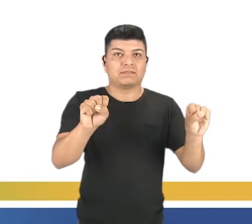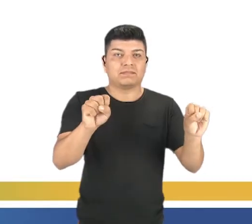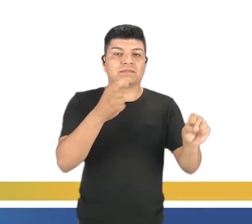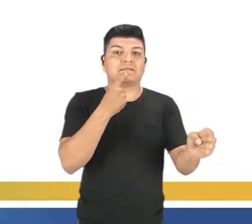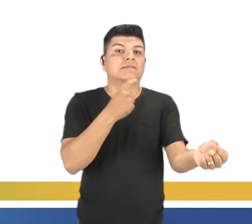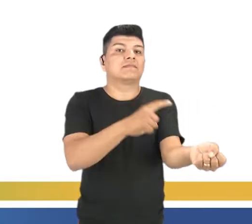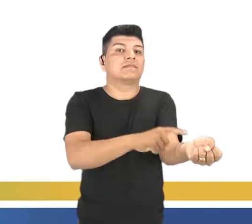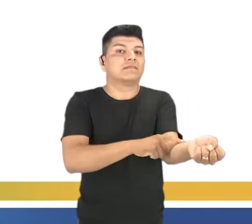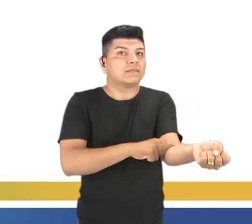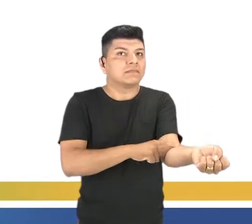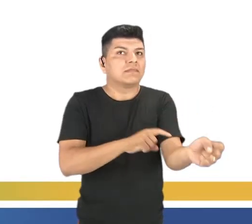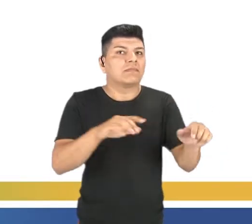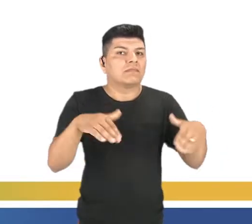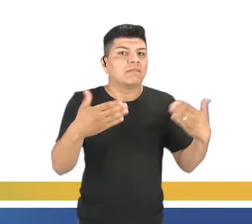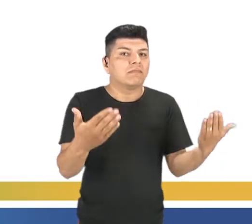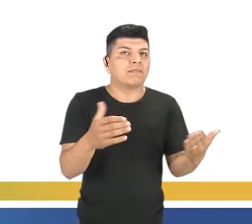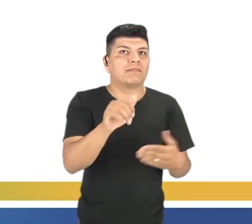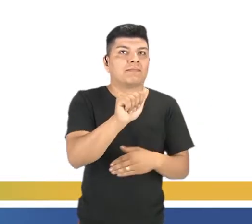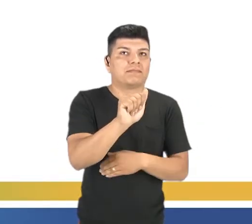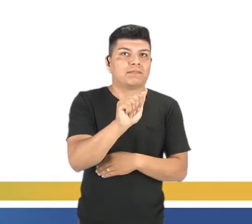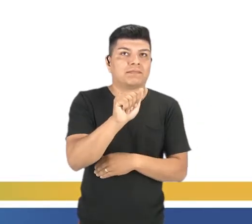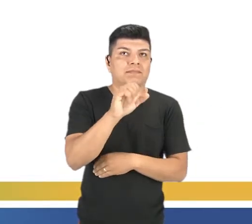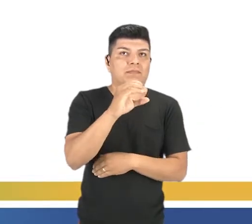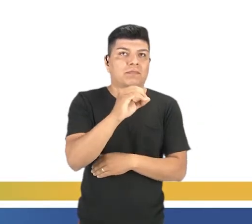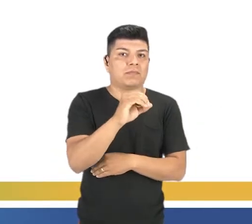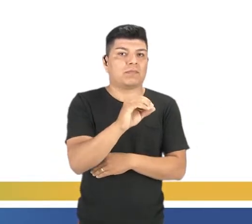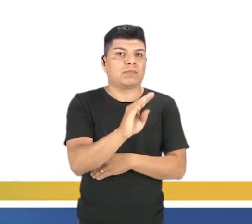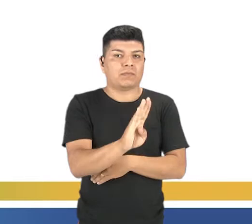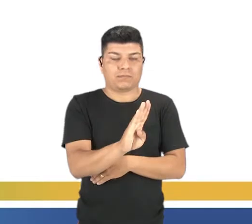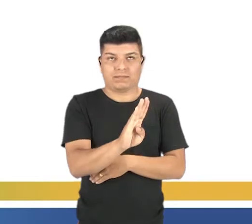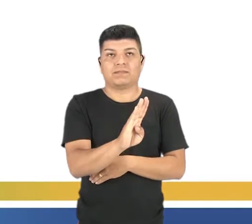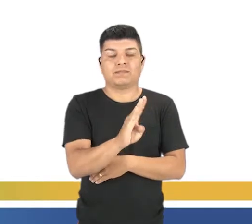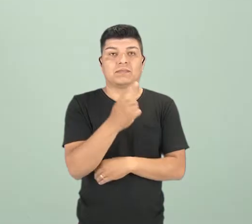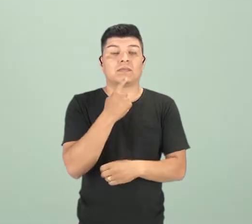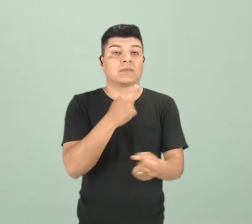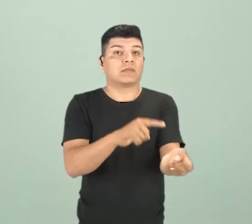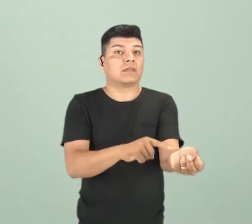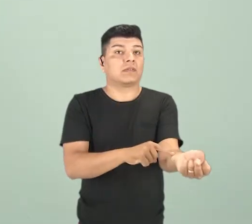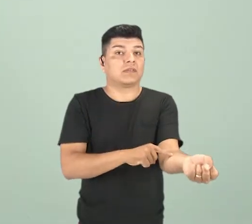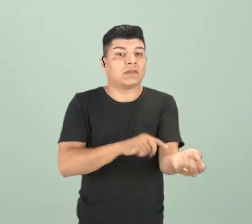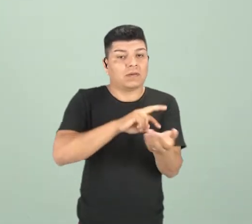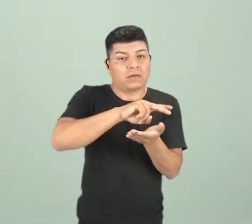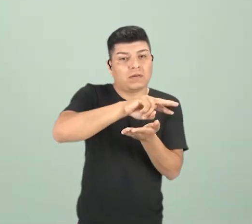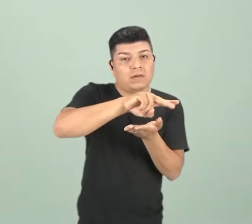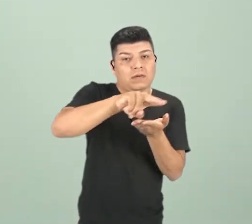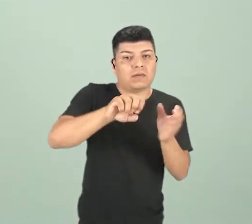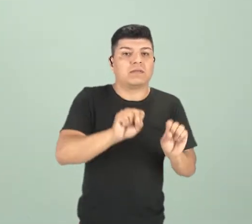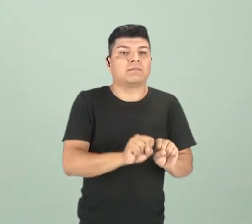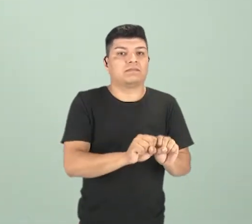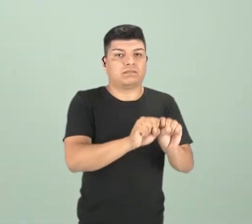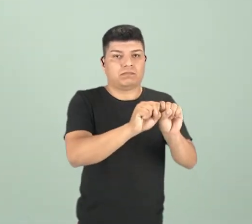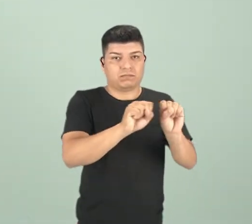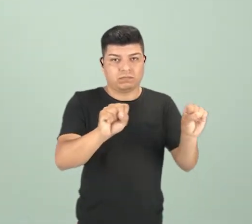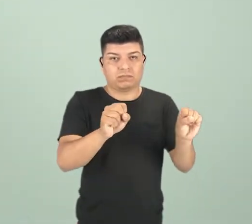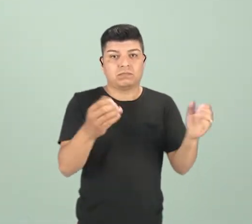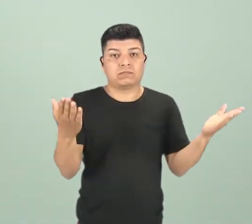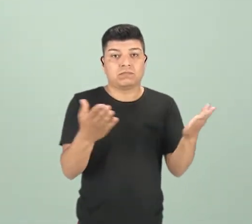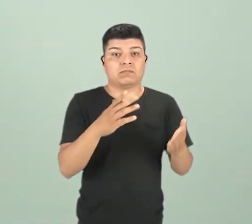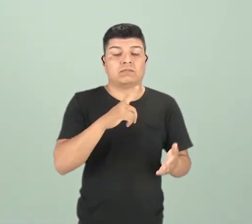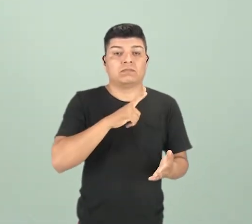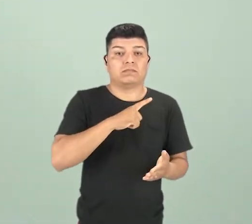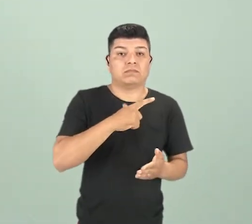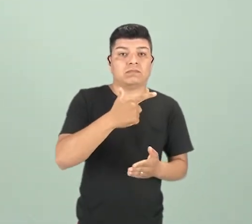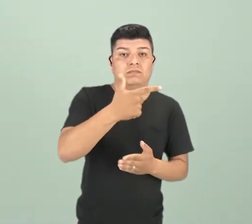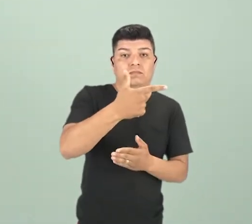no caso, AOB. Então, o sangue, ele tem vários sistemas. Hoje em dia, a gente tem mais de